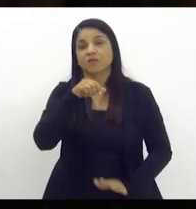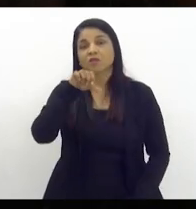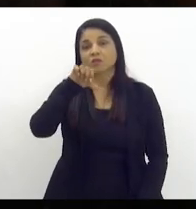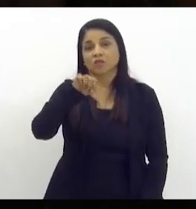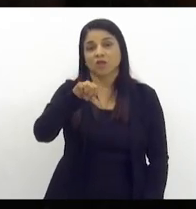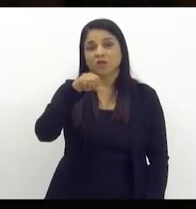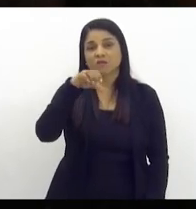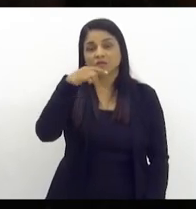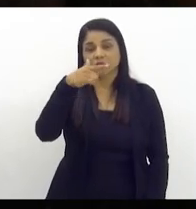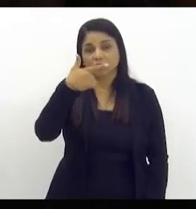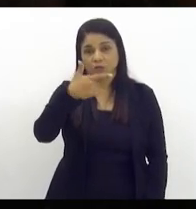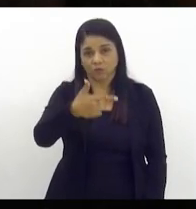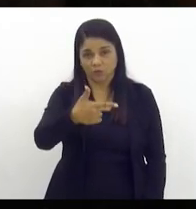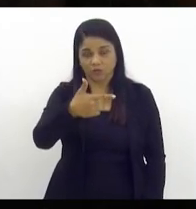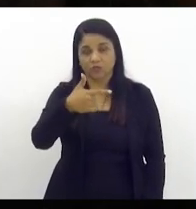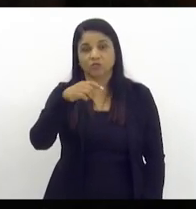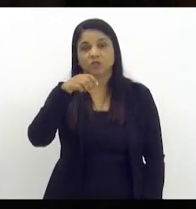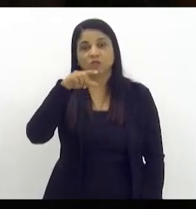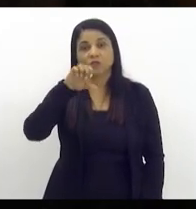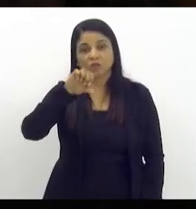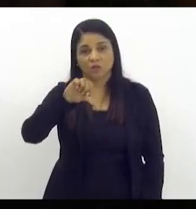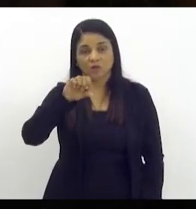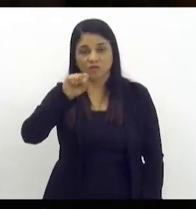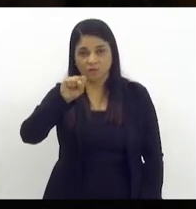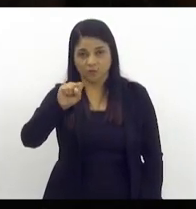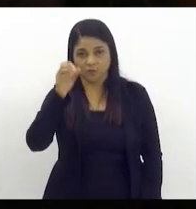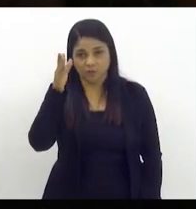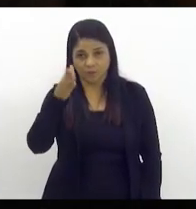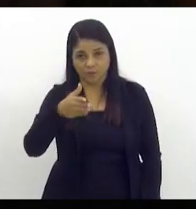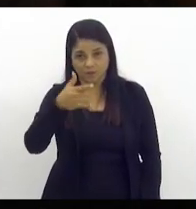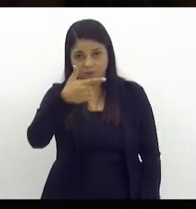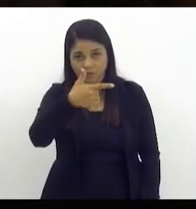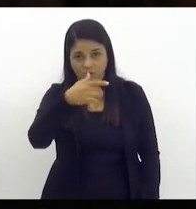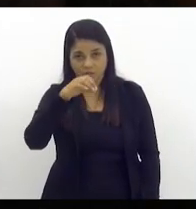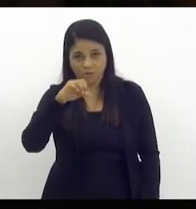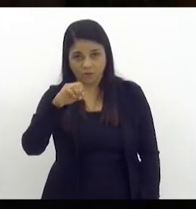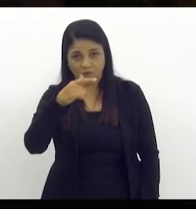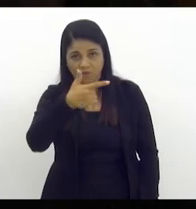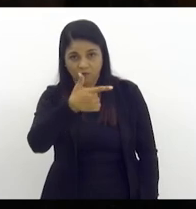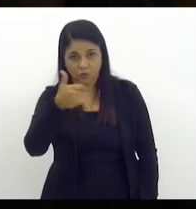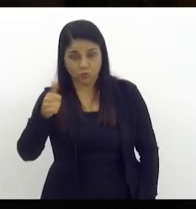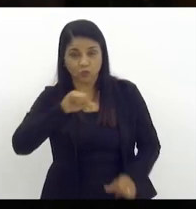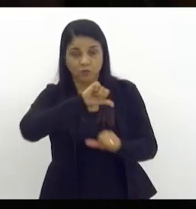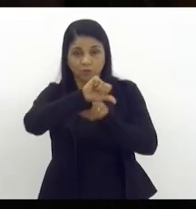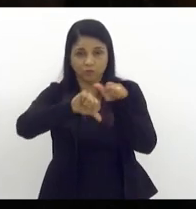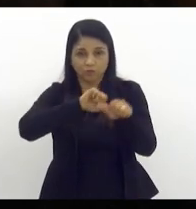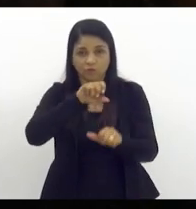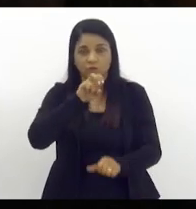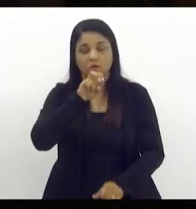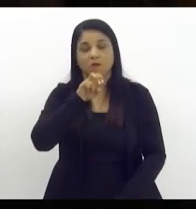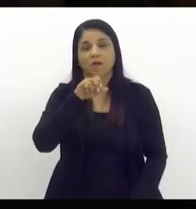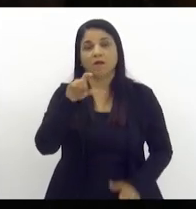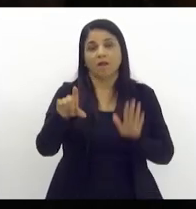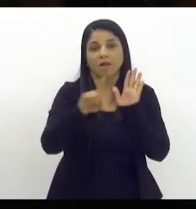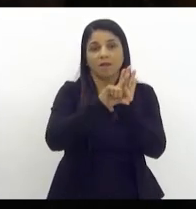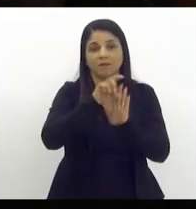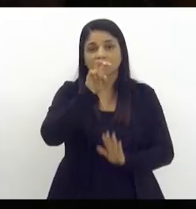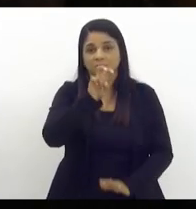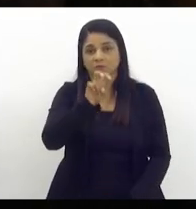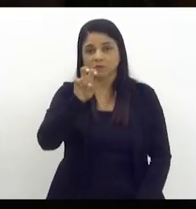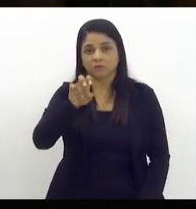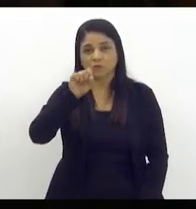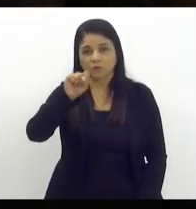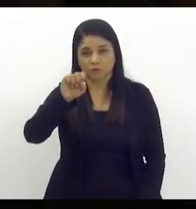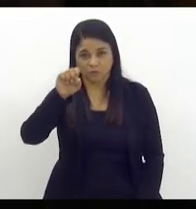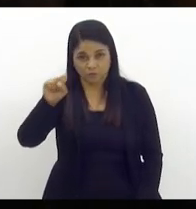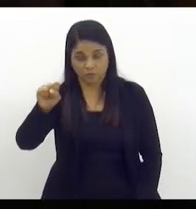9298 de 21, que modificou a Lei 5588. E o artigo